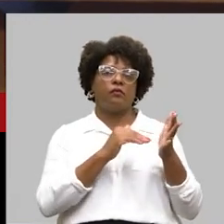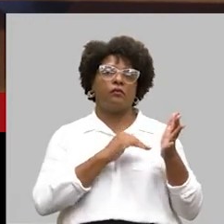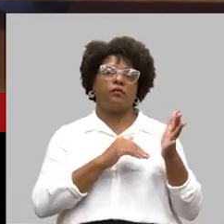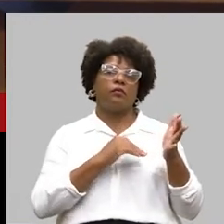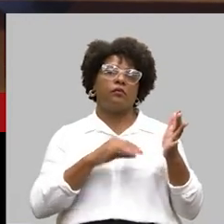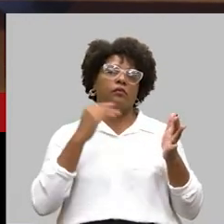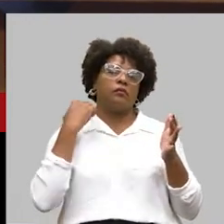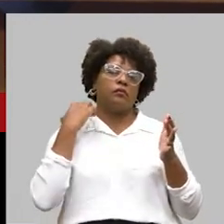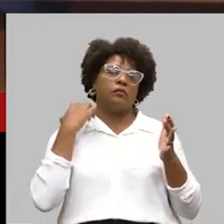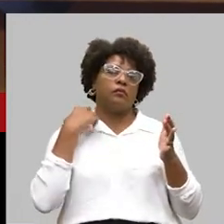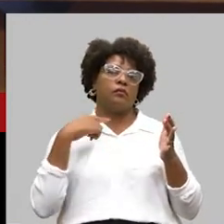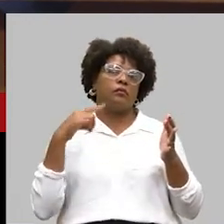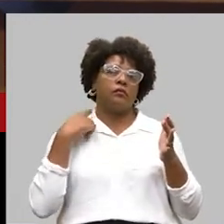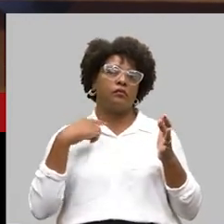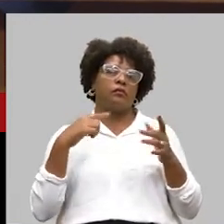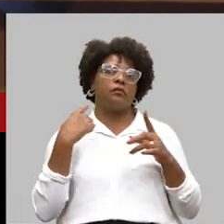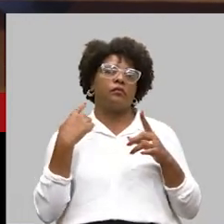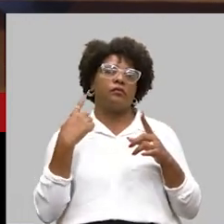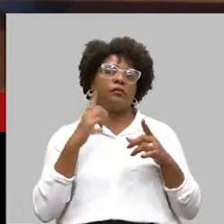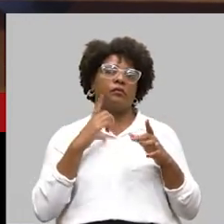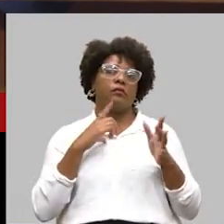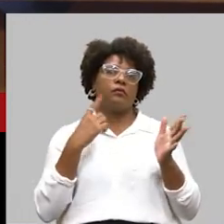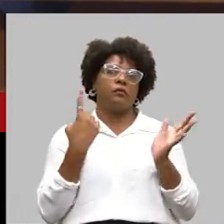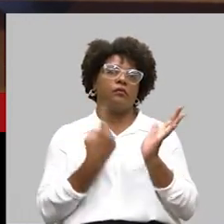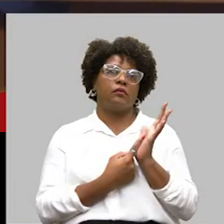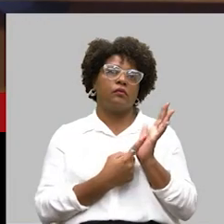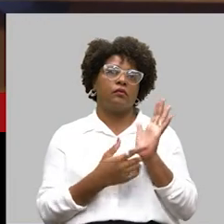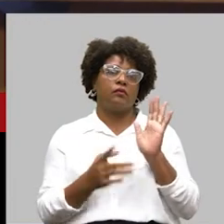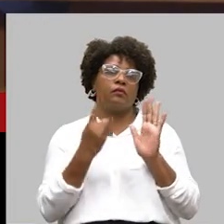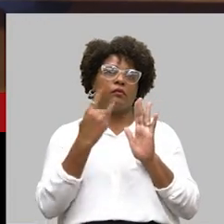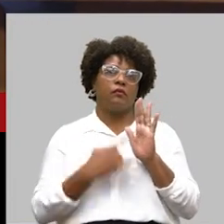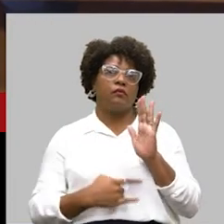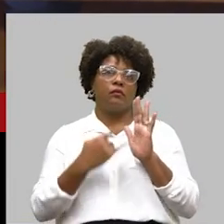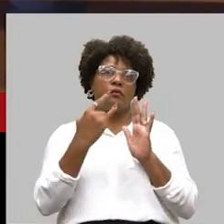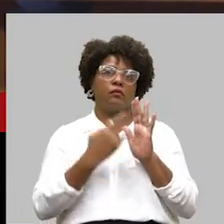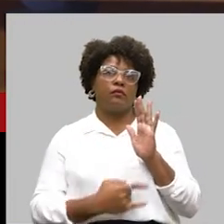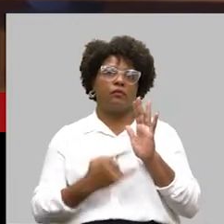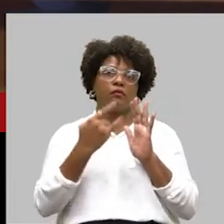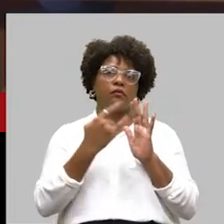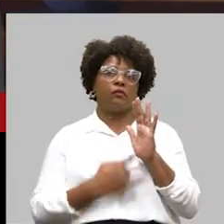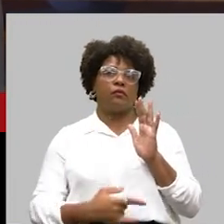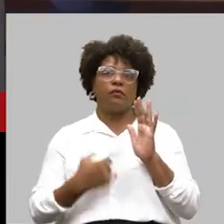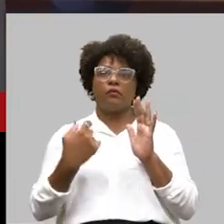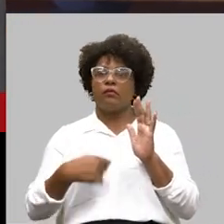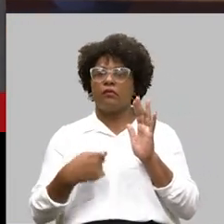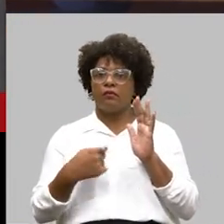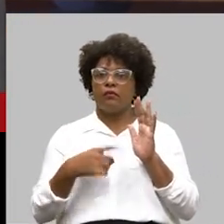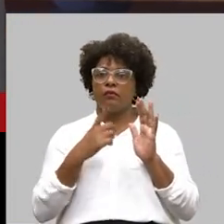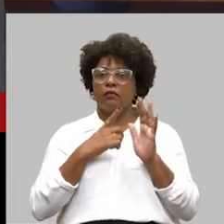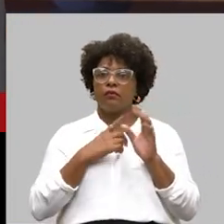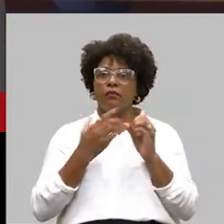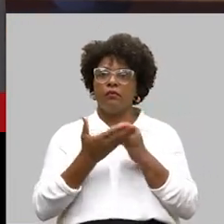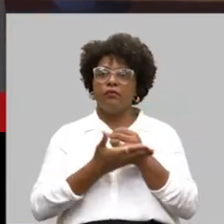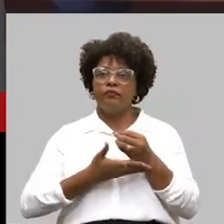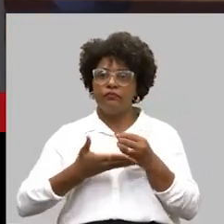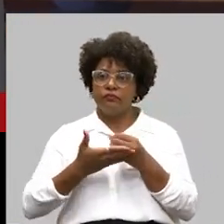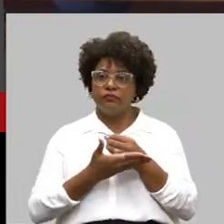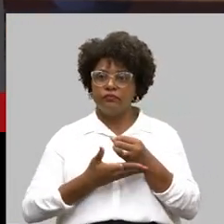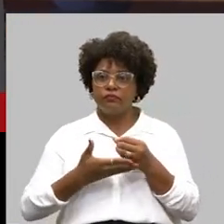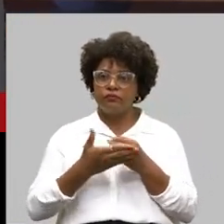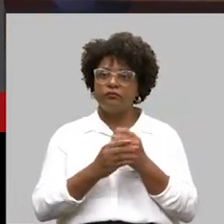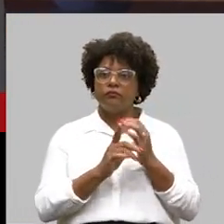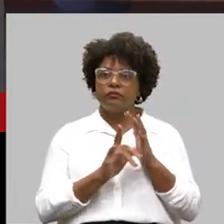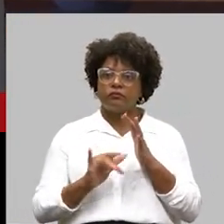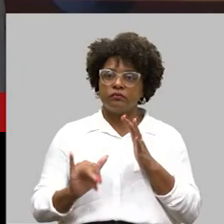culminou este documento aqui que deveria ser uma base legal para garantir que a